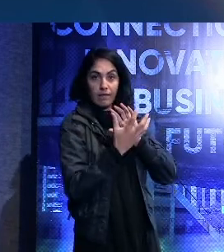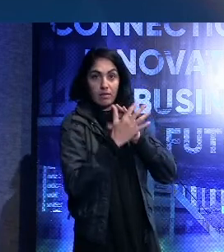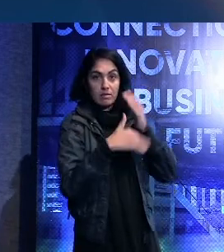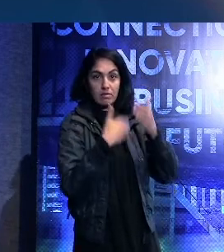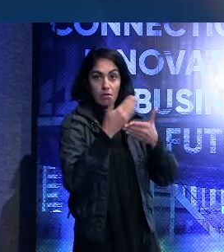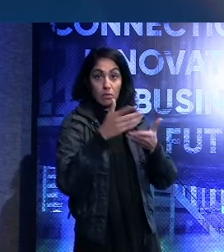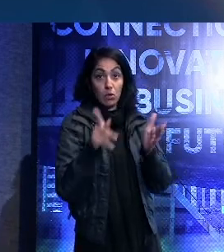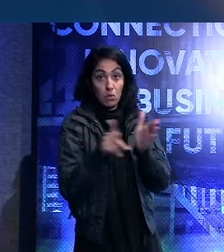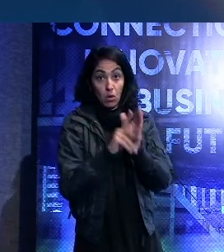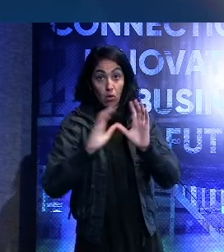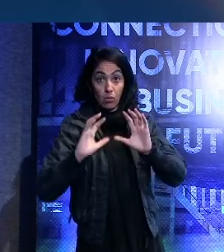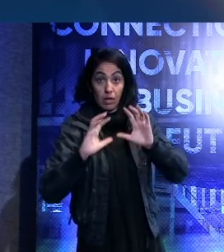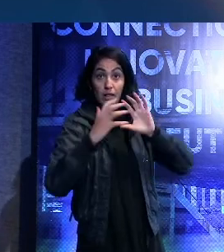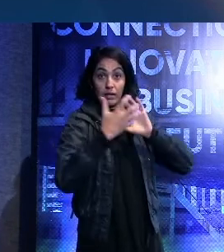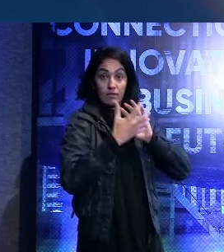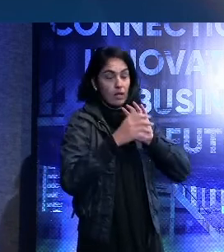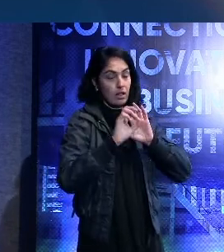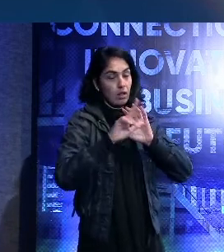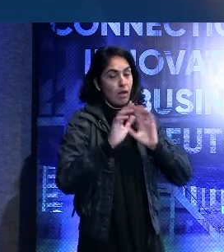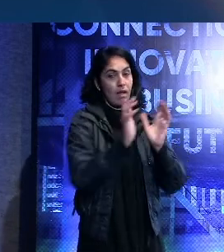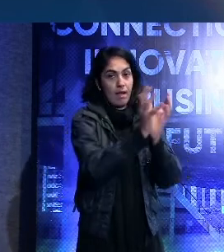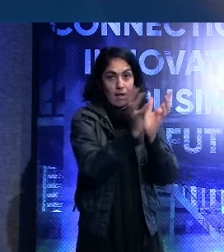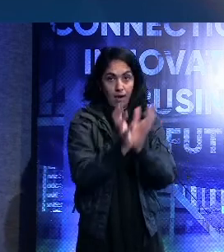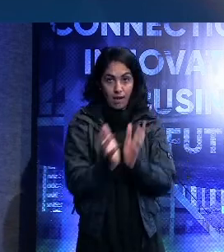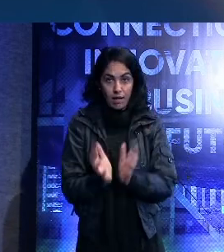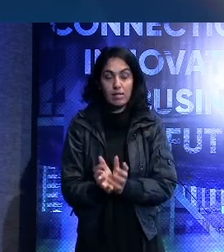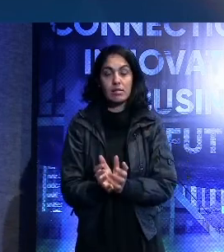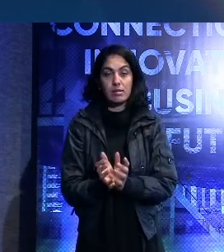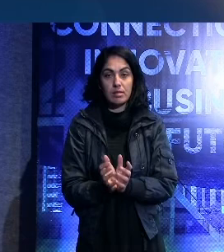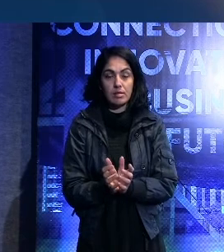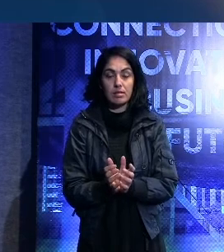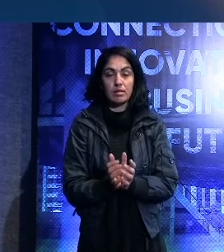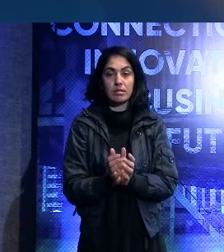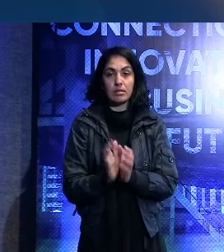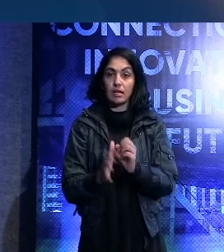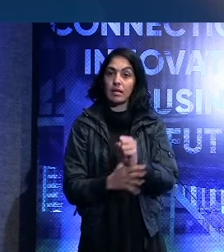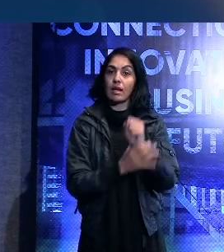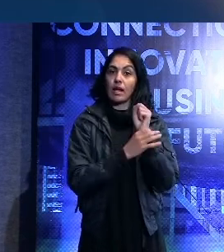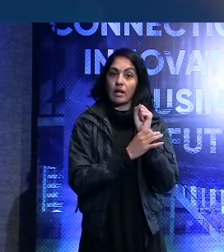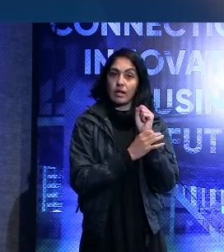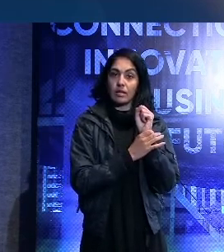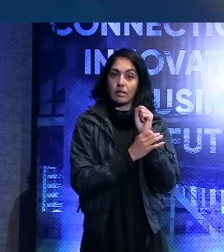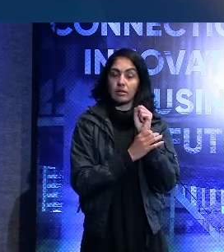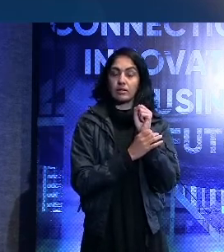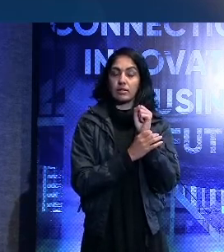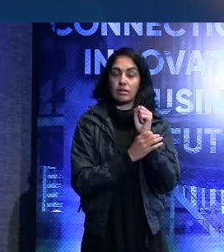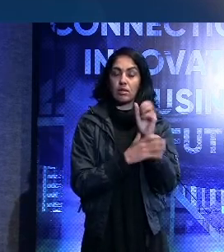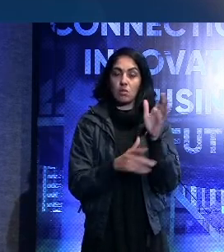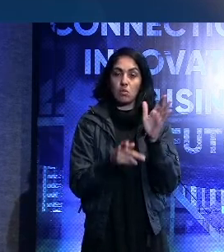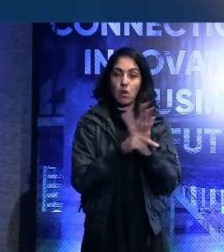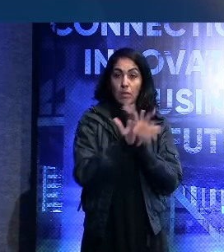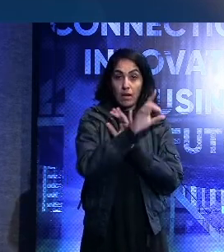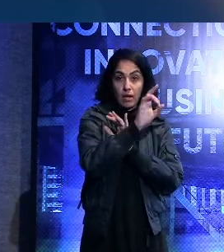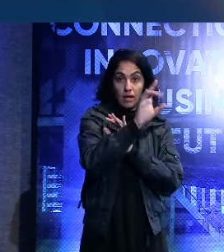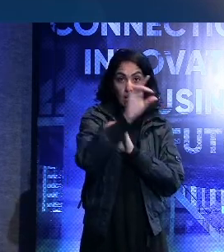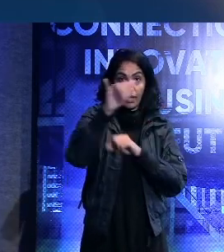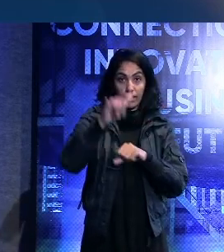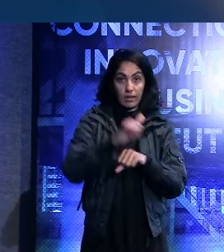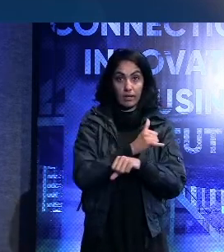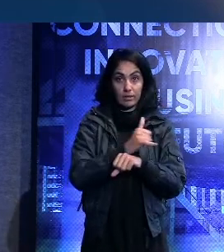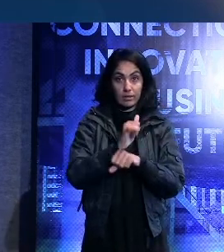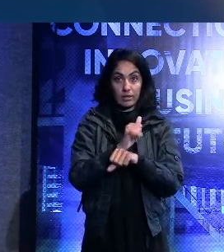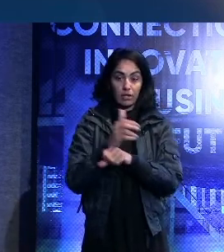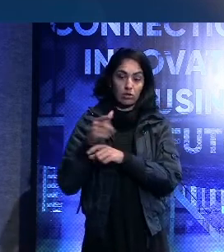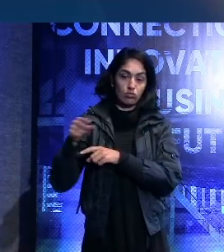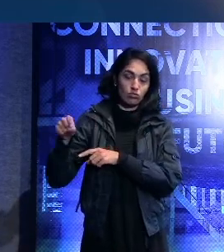não para classes, você garante esse princípio de Liskov. Então, para cada estratégia de rota que